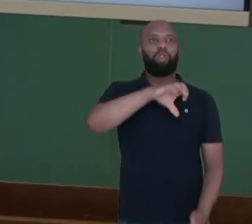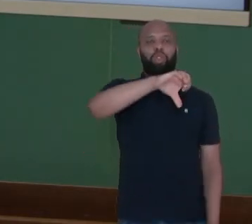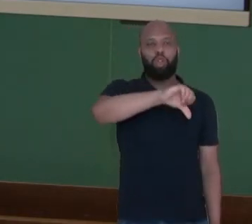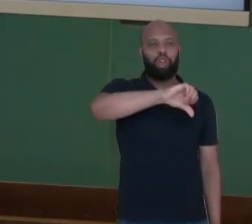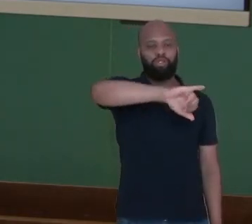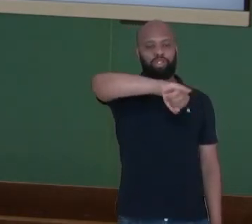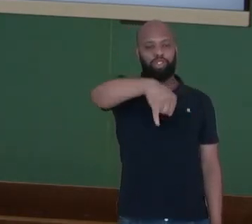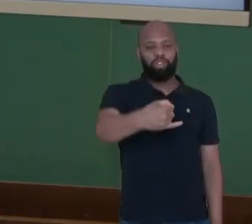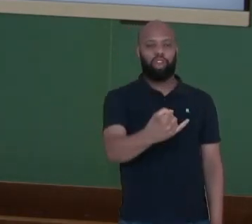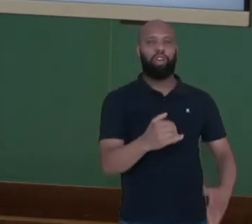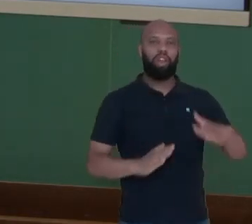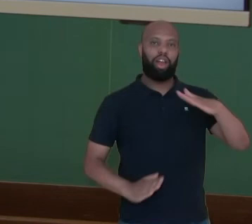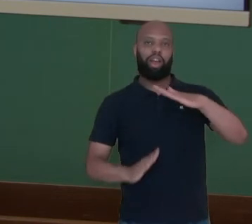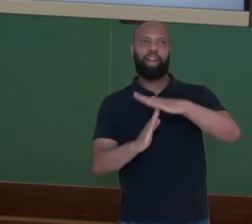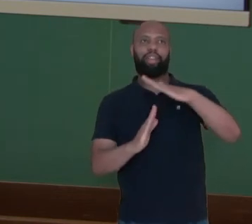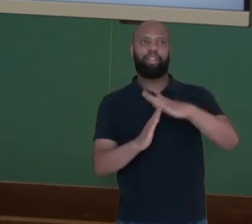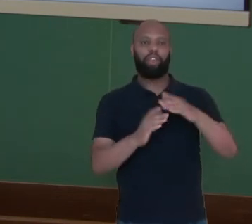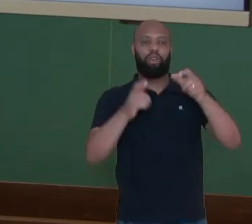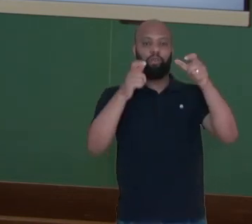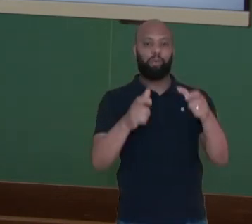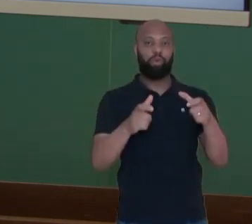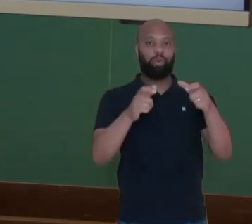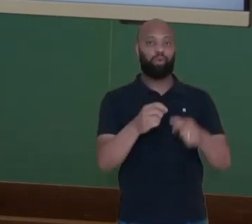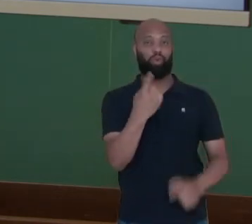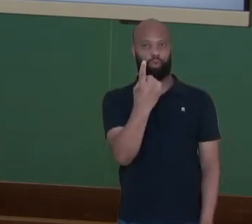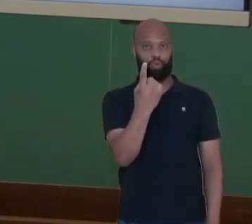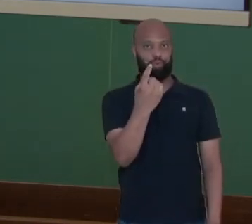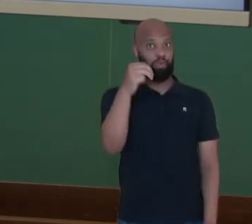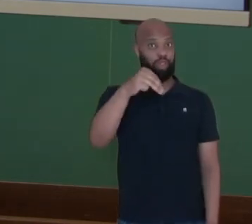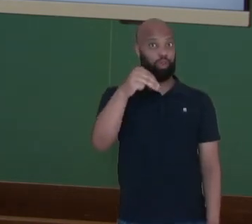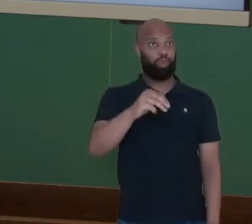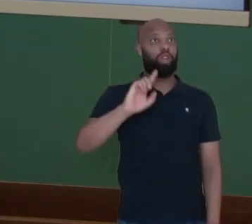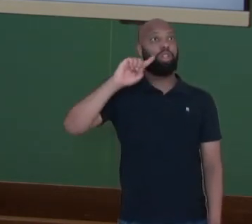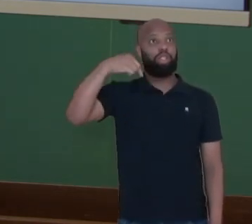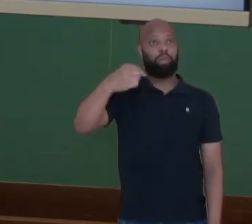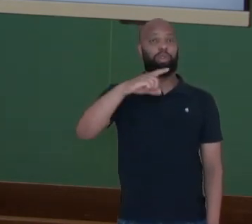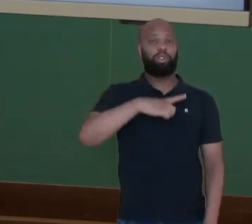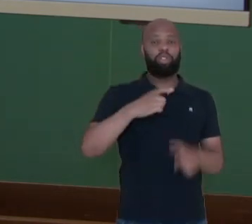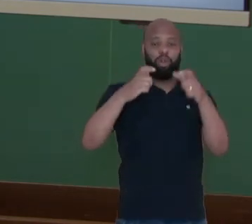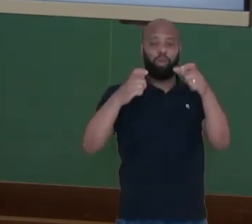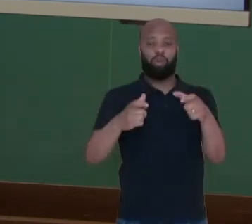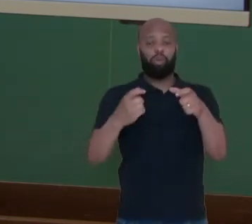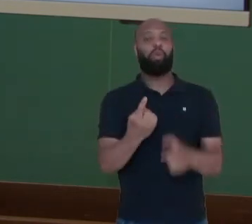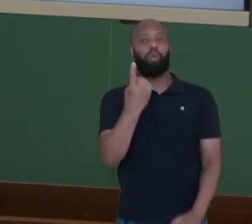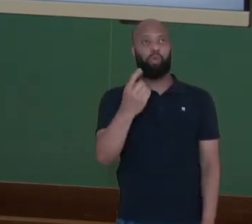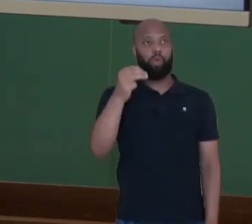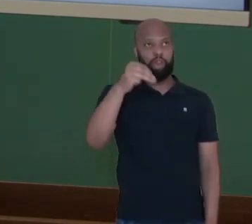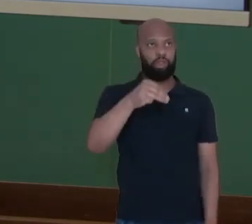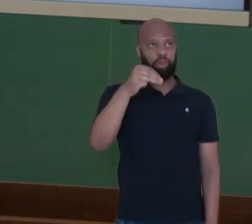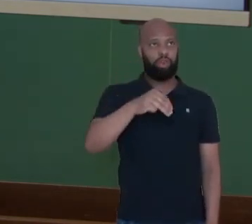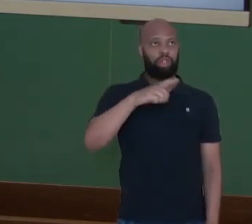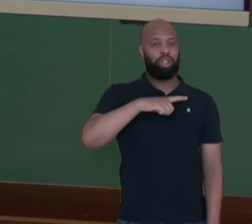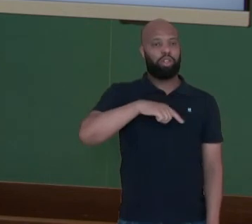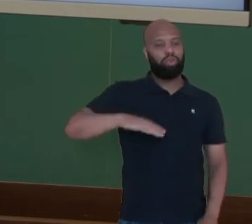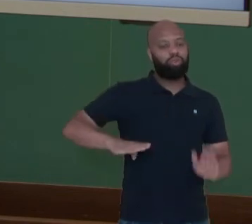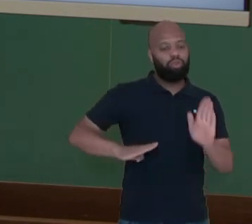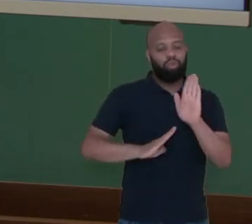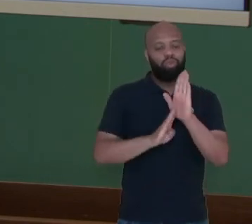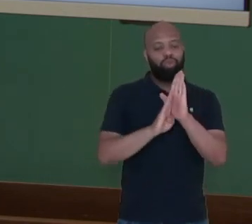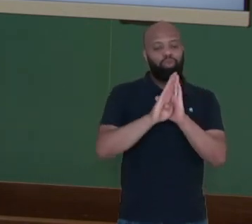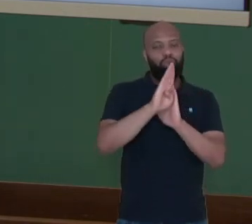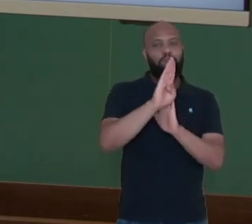joules até a posição 1. Depois da posição 1, ele subiu essa energia